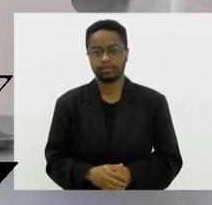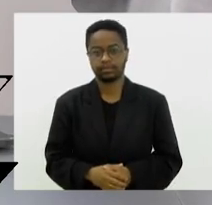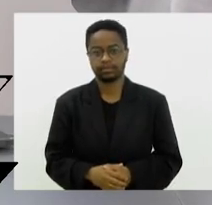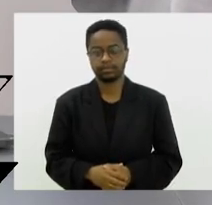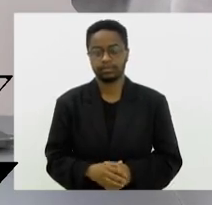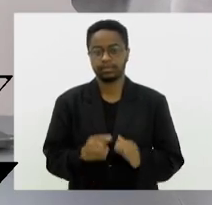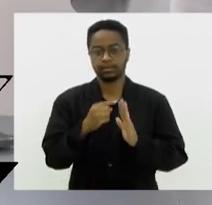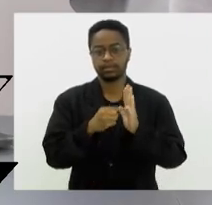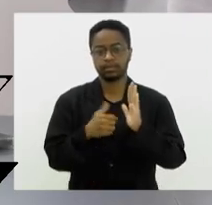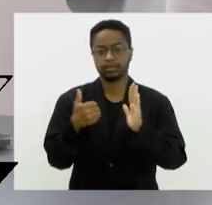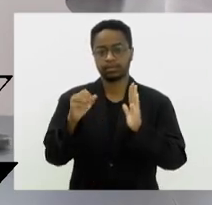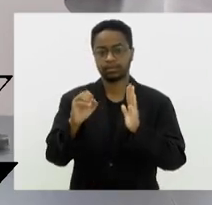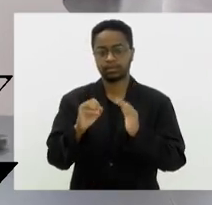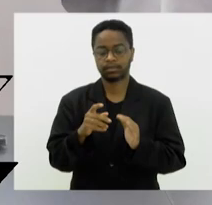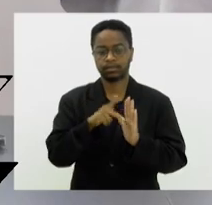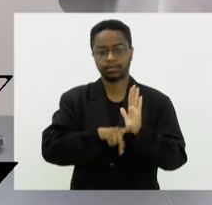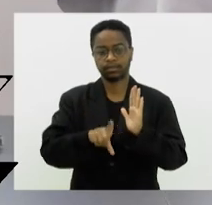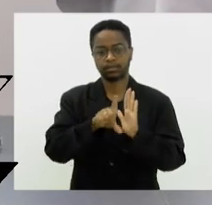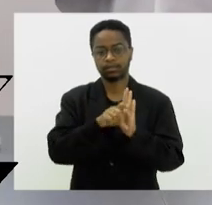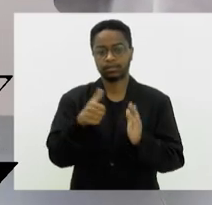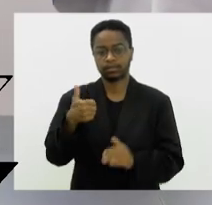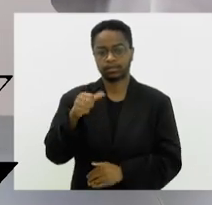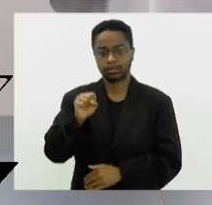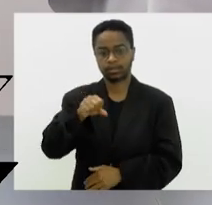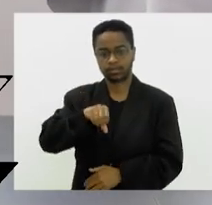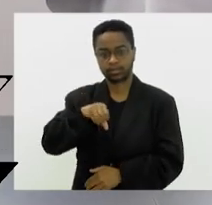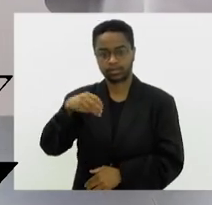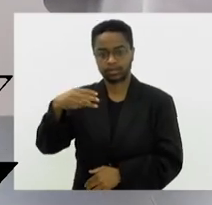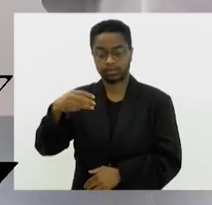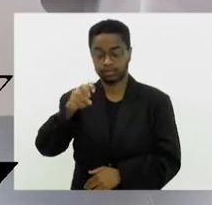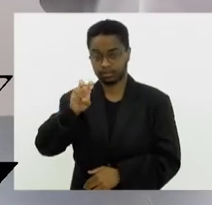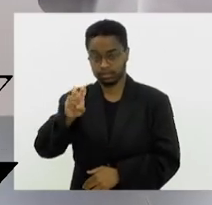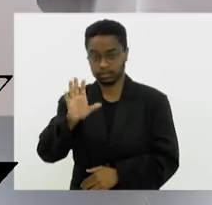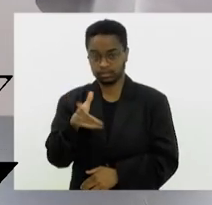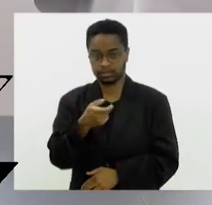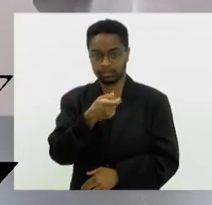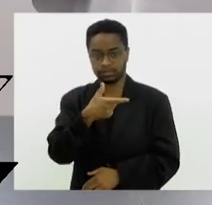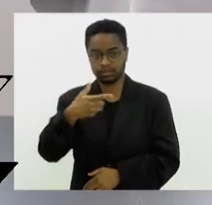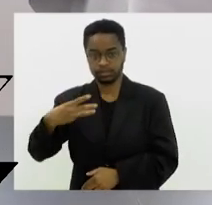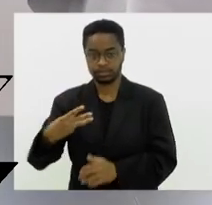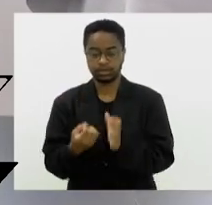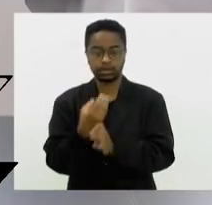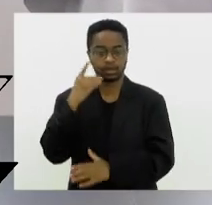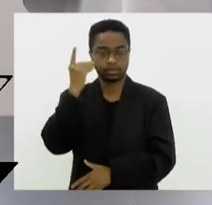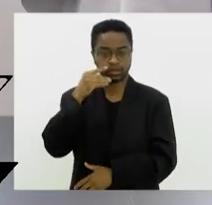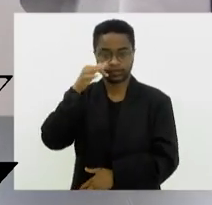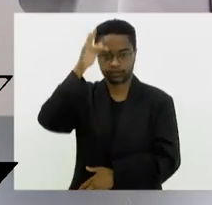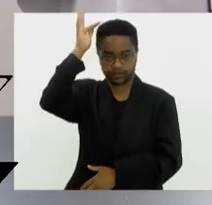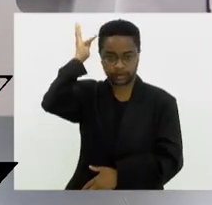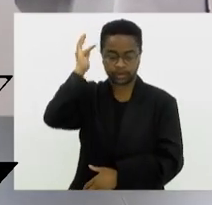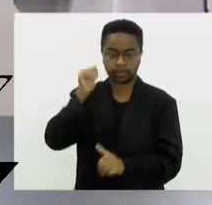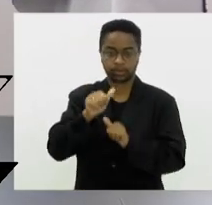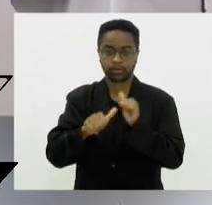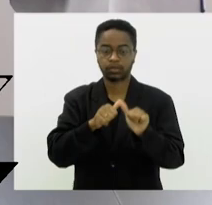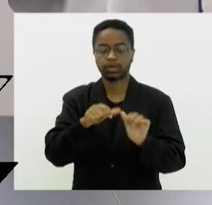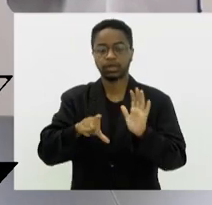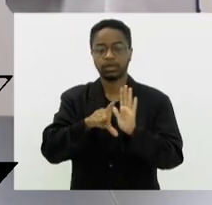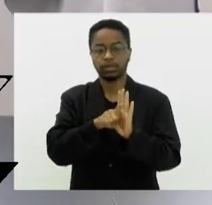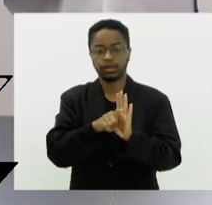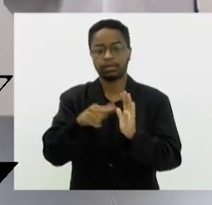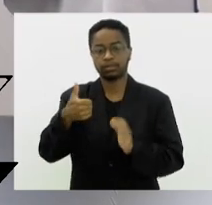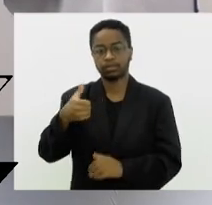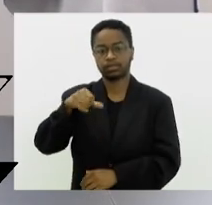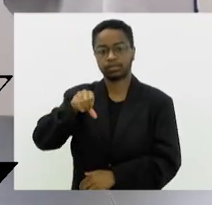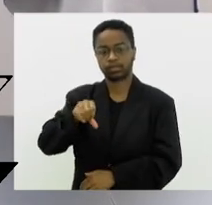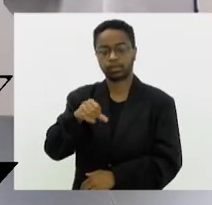Item 10 da pauta. Projeto de lei 1895 de 23, de autoria do deputado Fred Pacheco, que altera a lei estadual